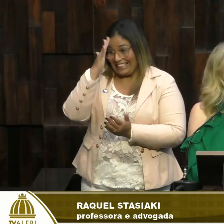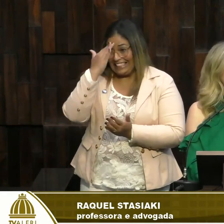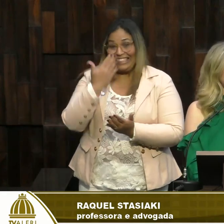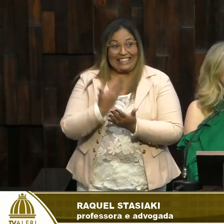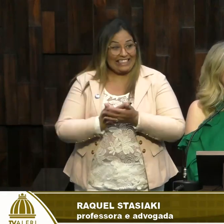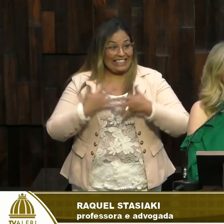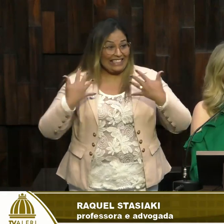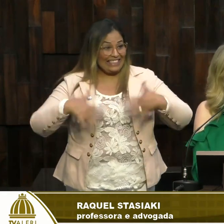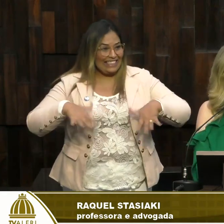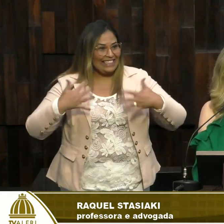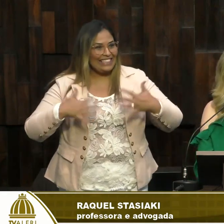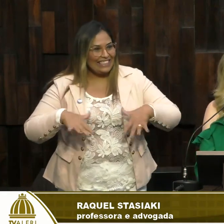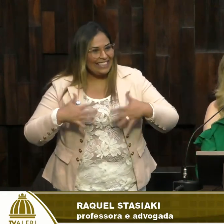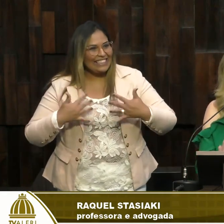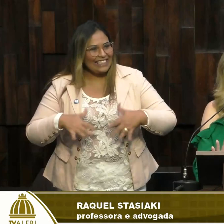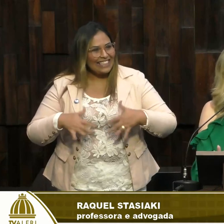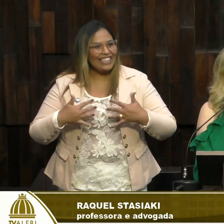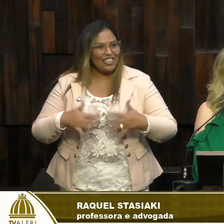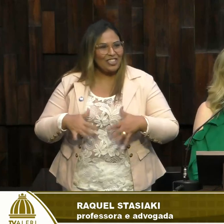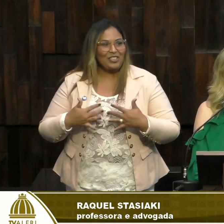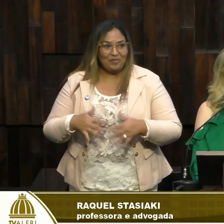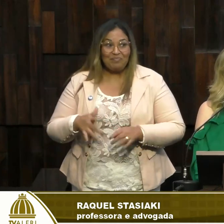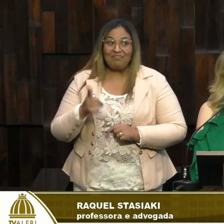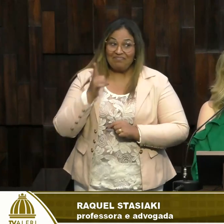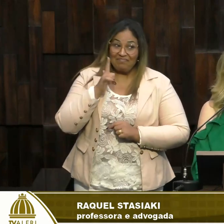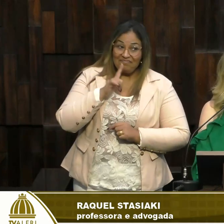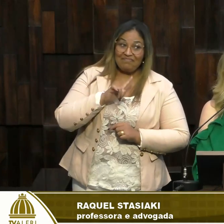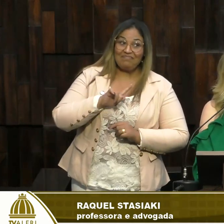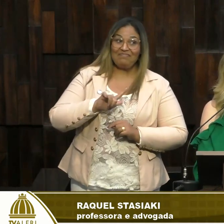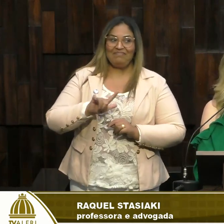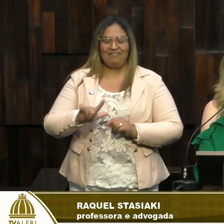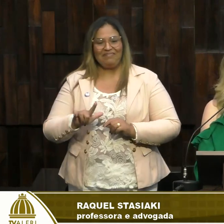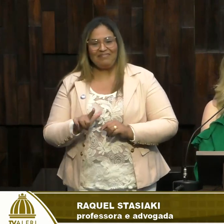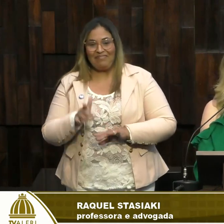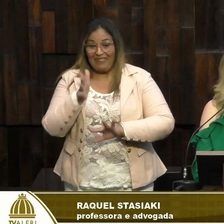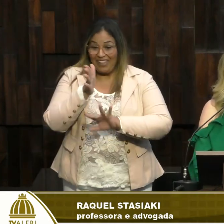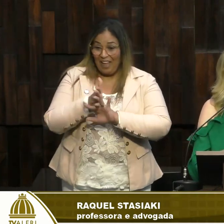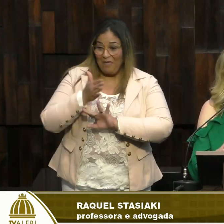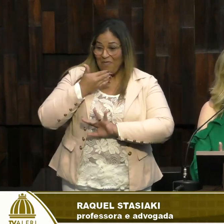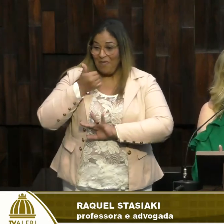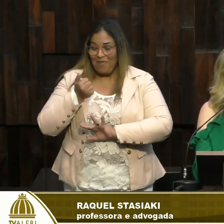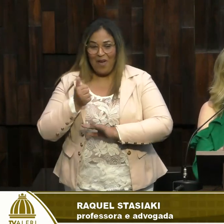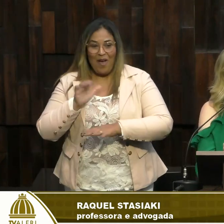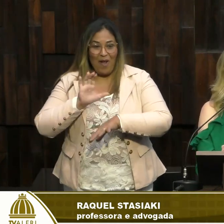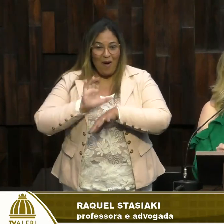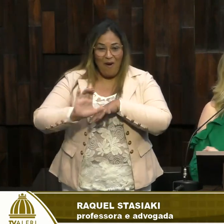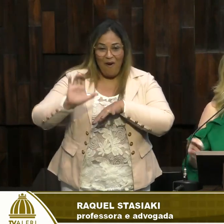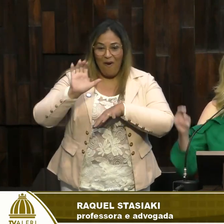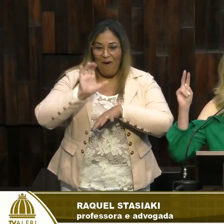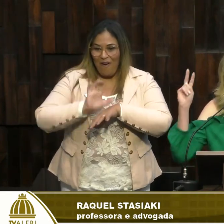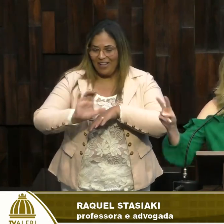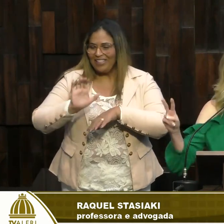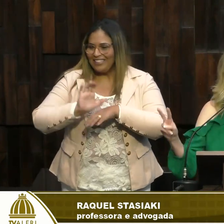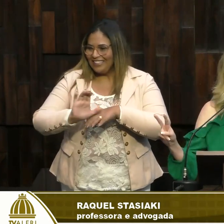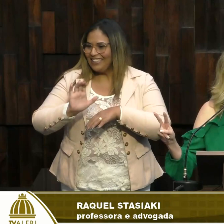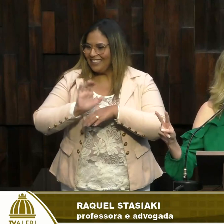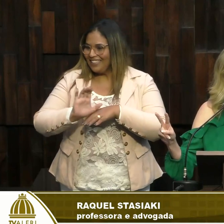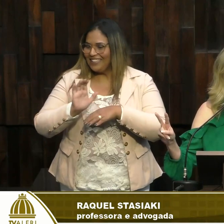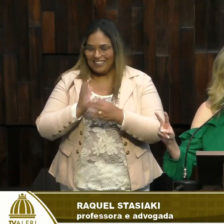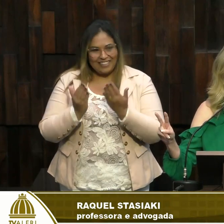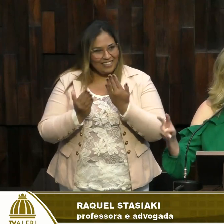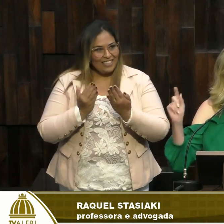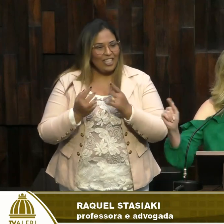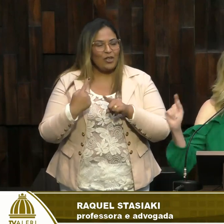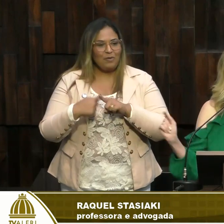tá, que estamos entre os melhores cursos preparatórios, porque eu sempre investi em duas